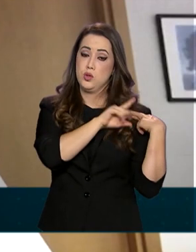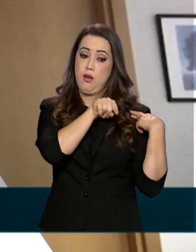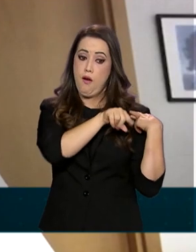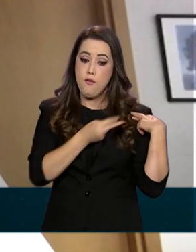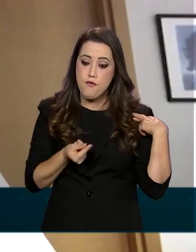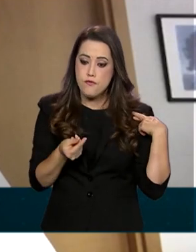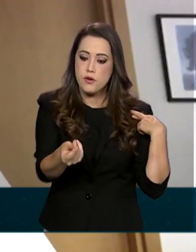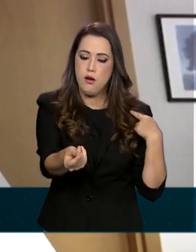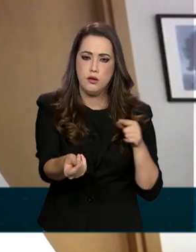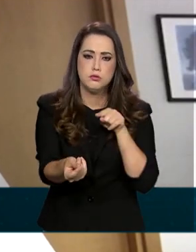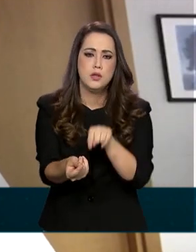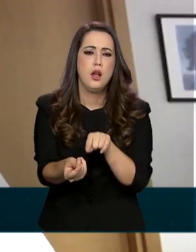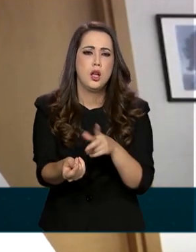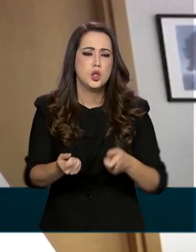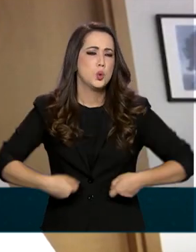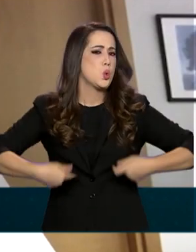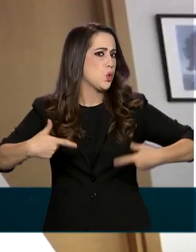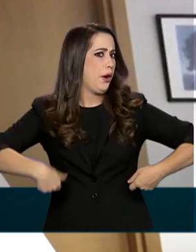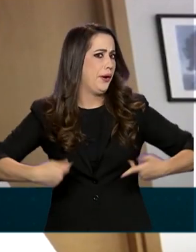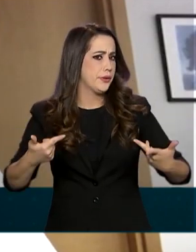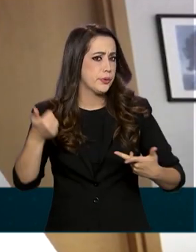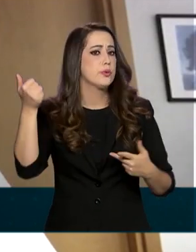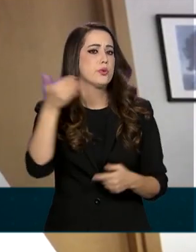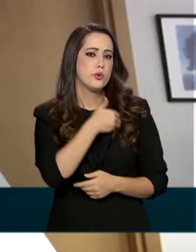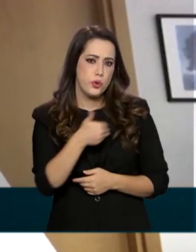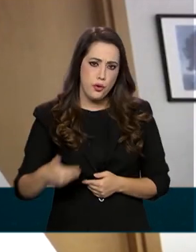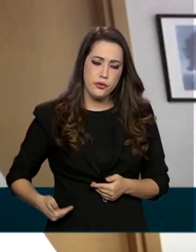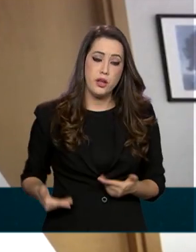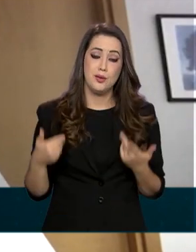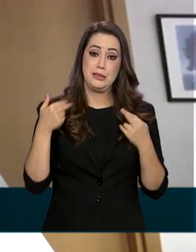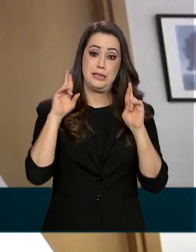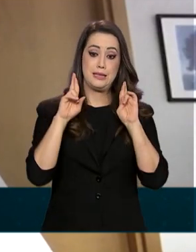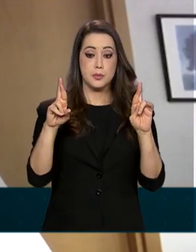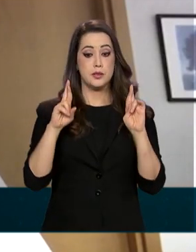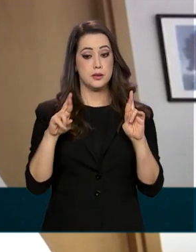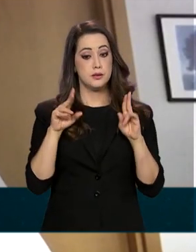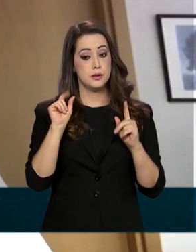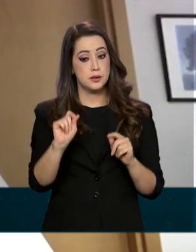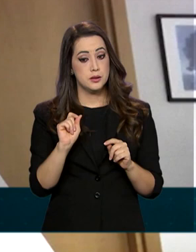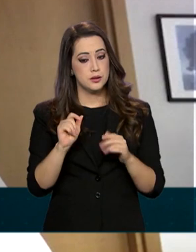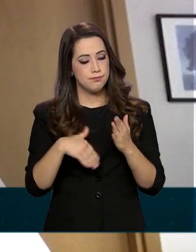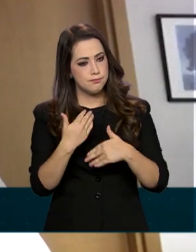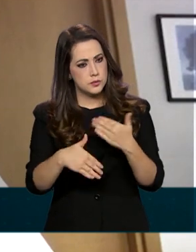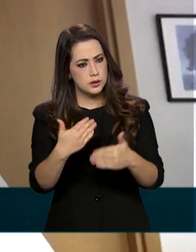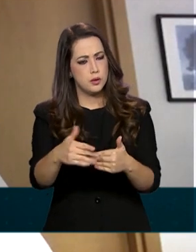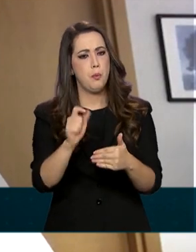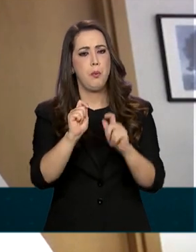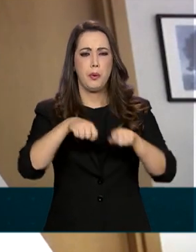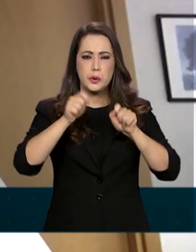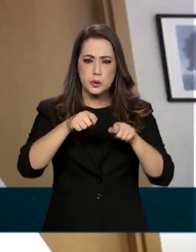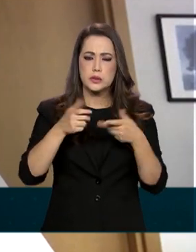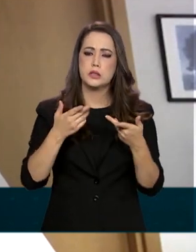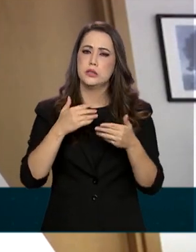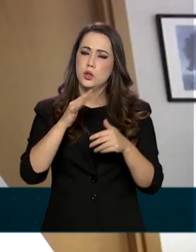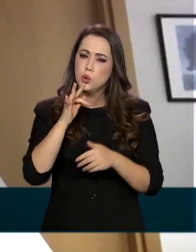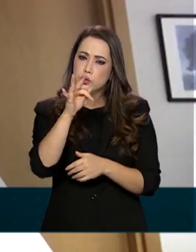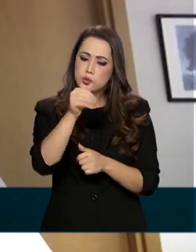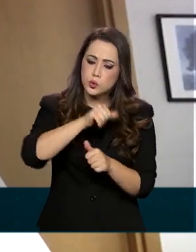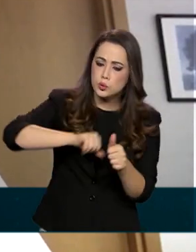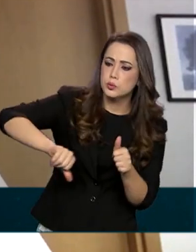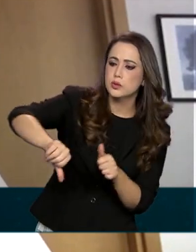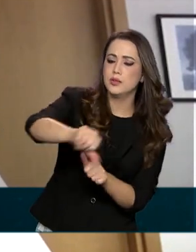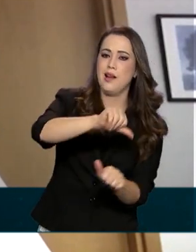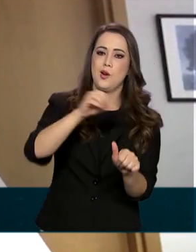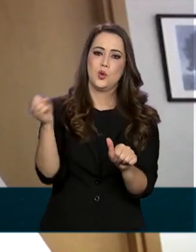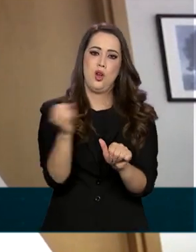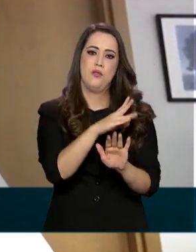volume de gastos do governo. E a perspectiva é que isso vá sendo, de alguma forma, contornado com a criação de